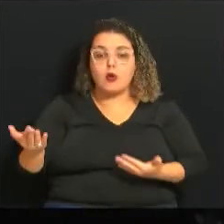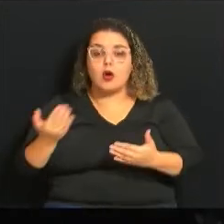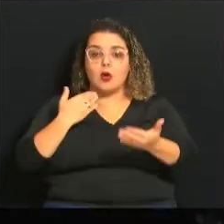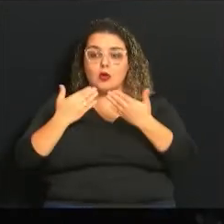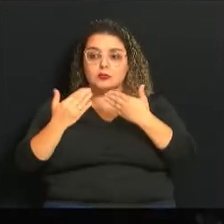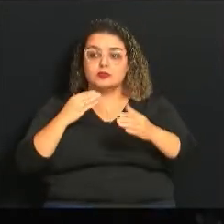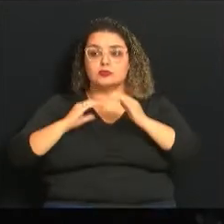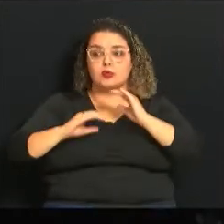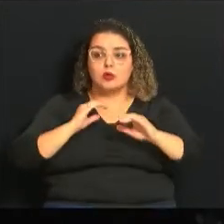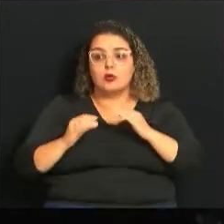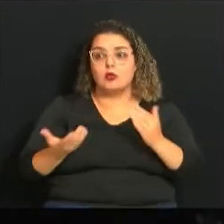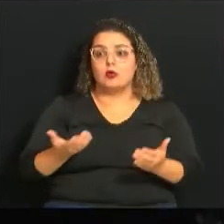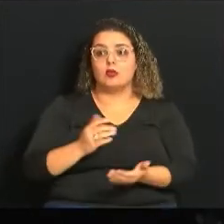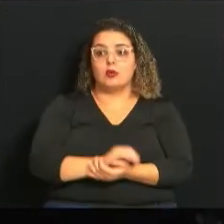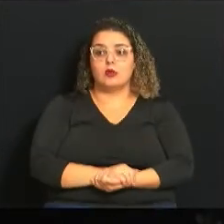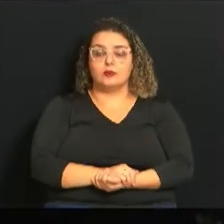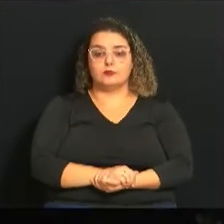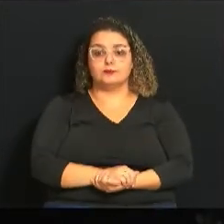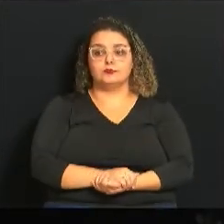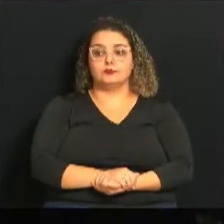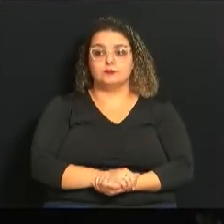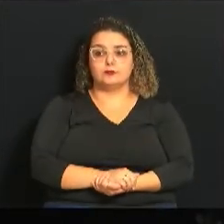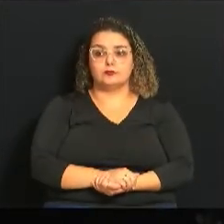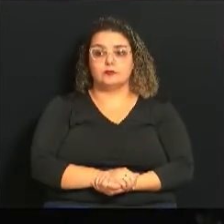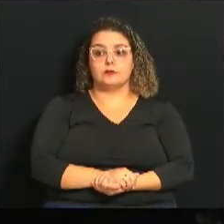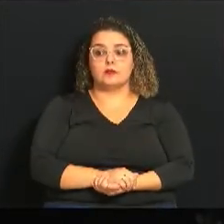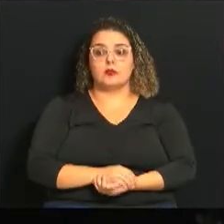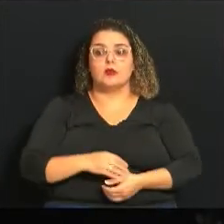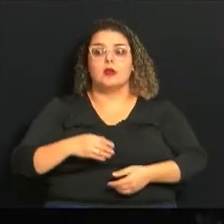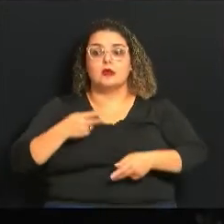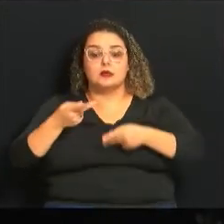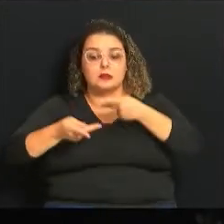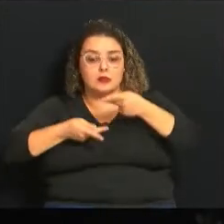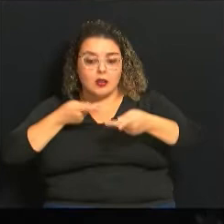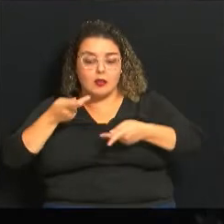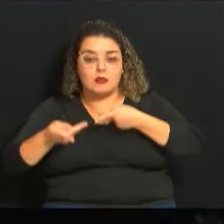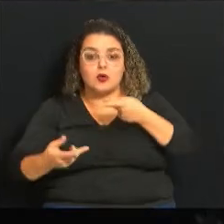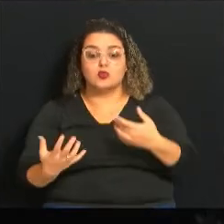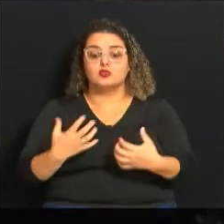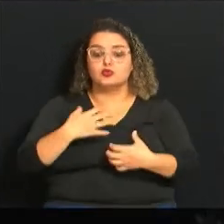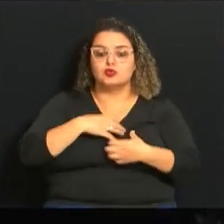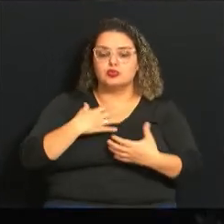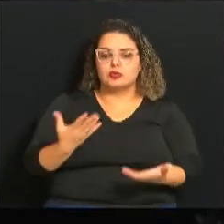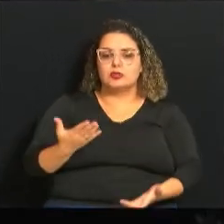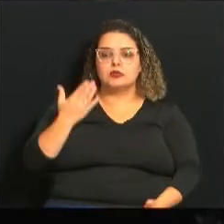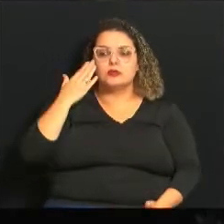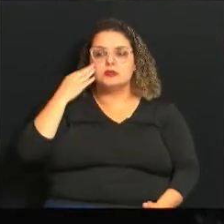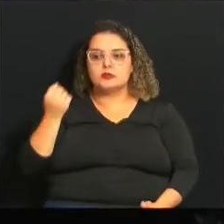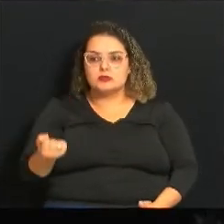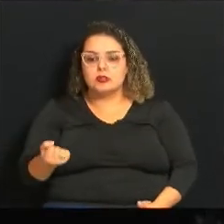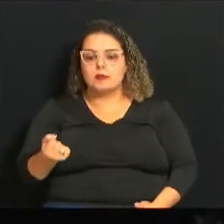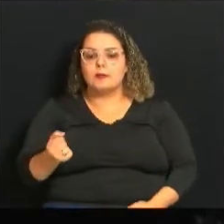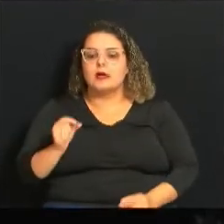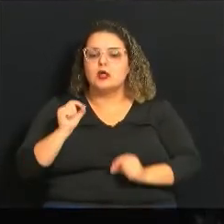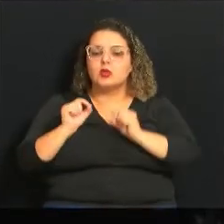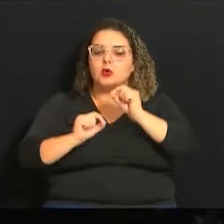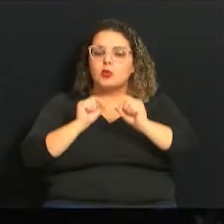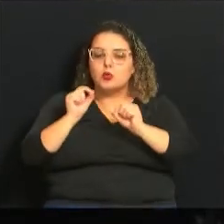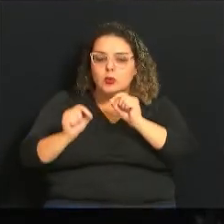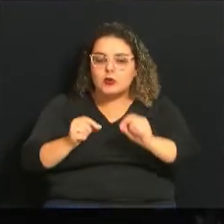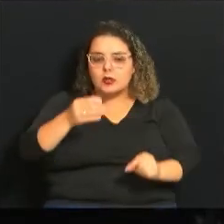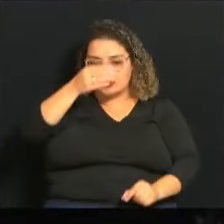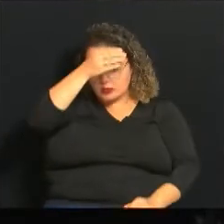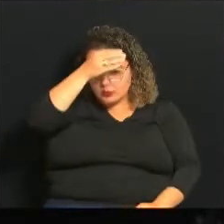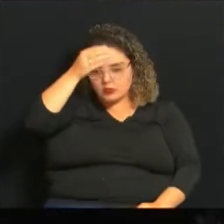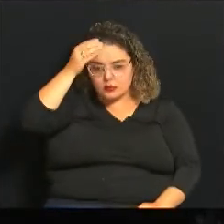né? De trabalhar a sua fala, saber identificar o que o cliente está procurando e